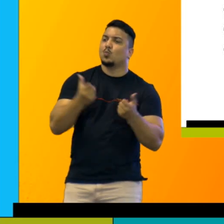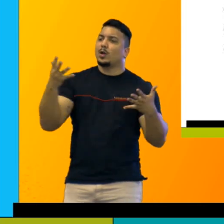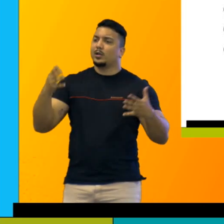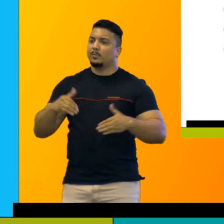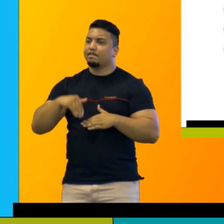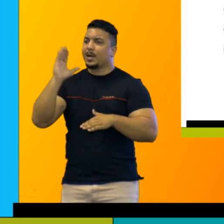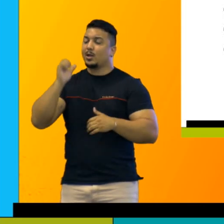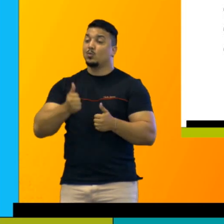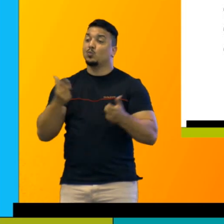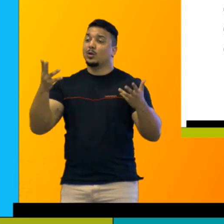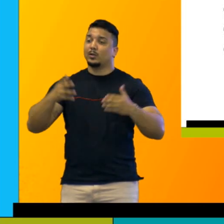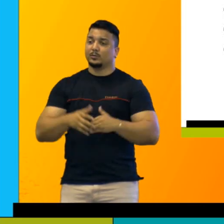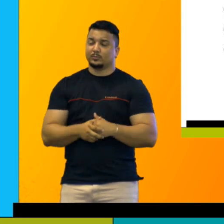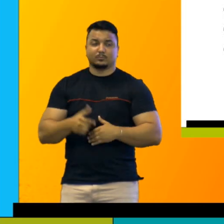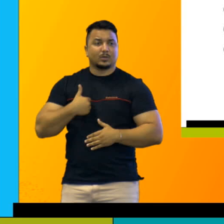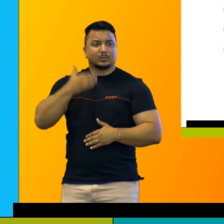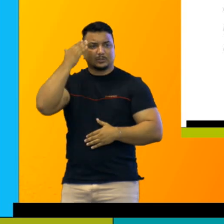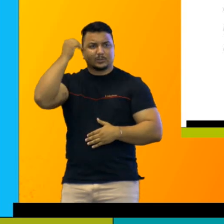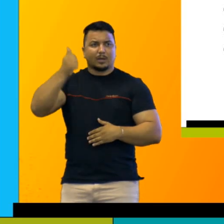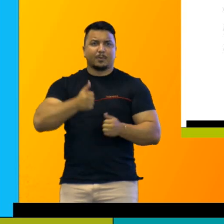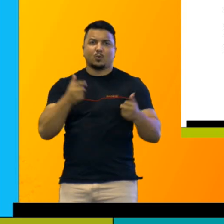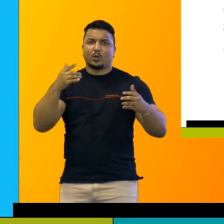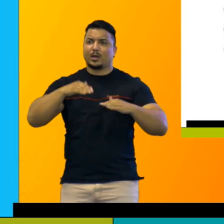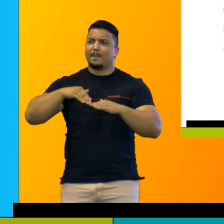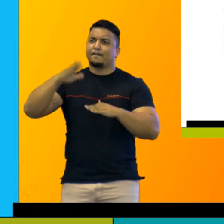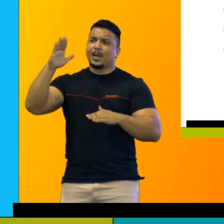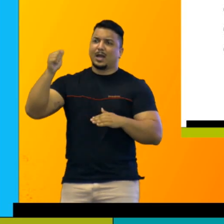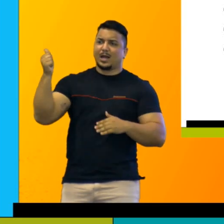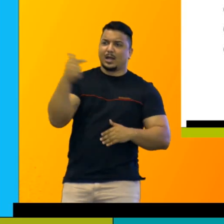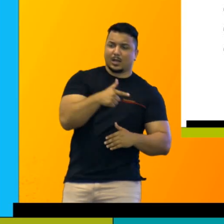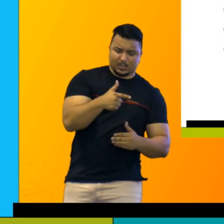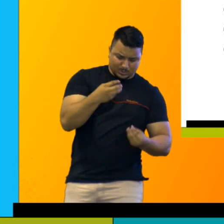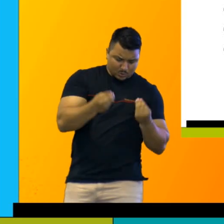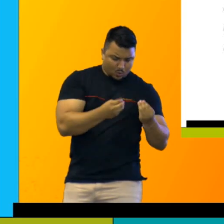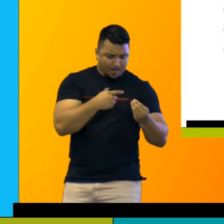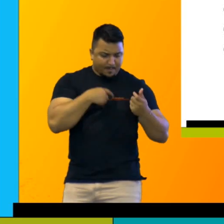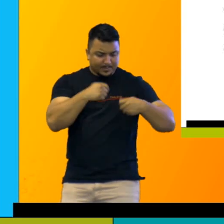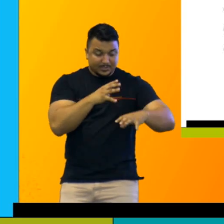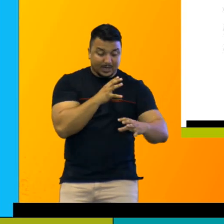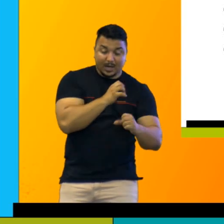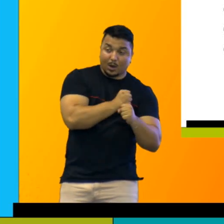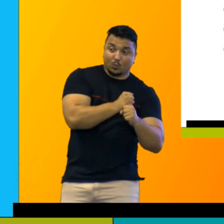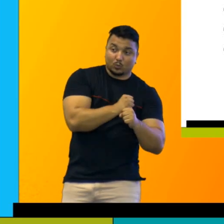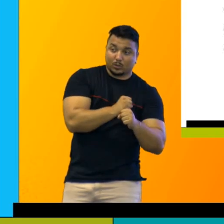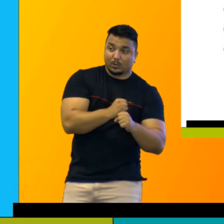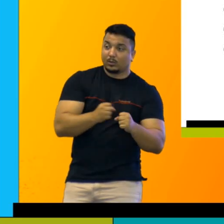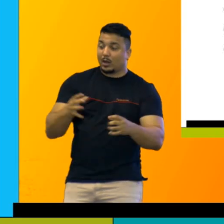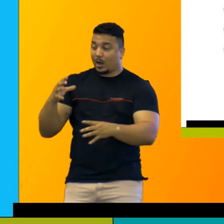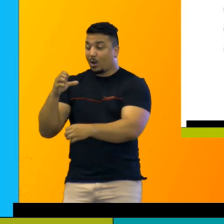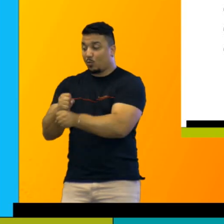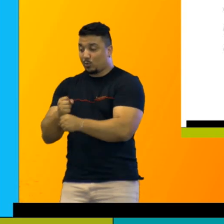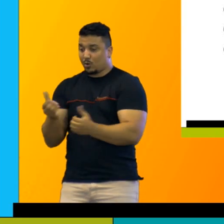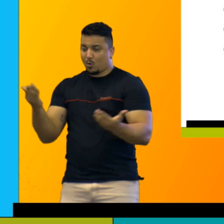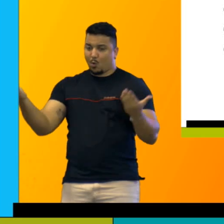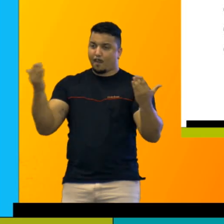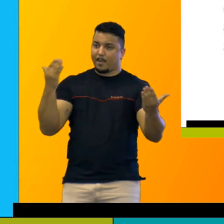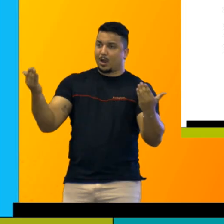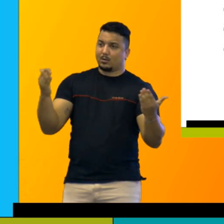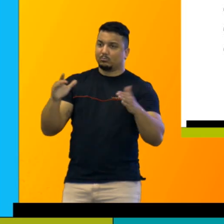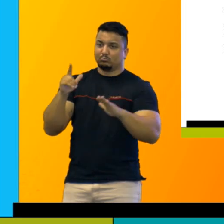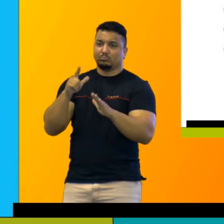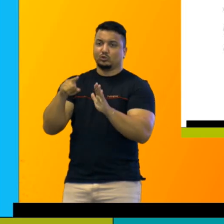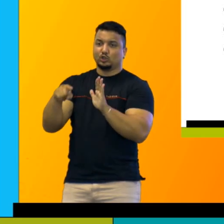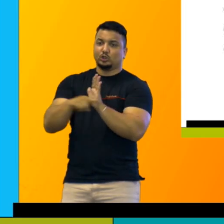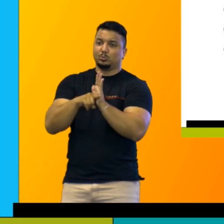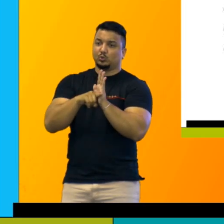mais? Para eu saber quanto uma coisa é a mais que a outra, eu calculo uma, eu calculo a outra e